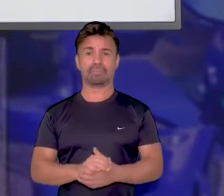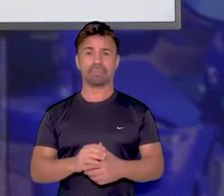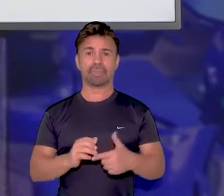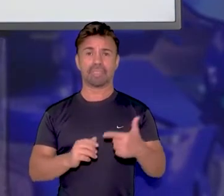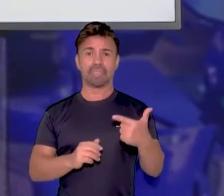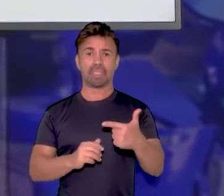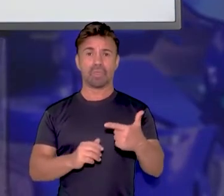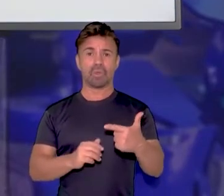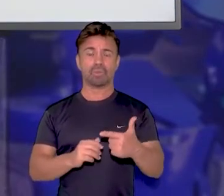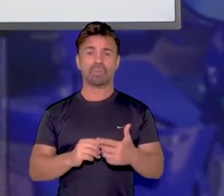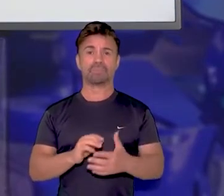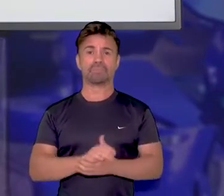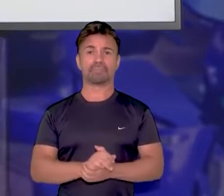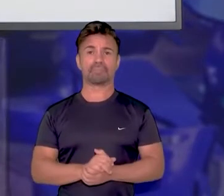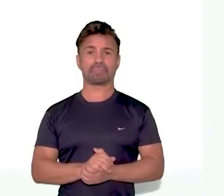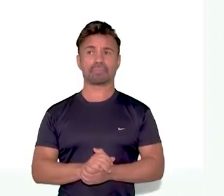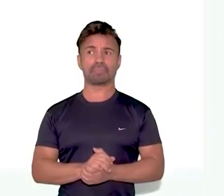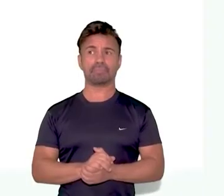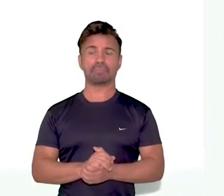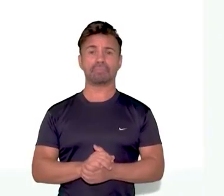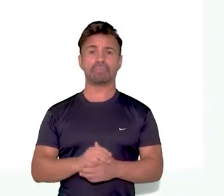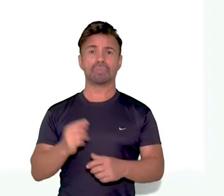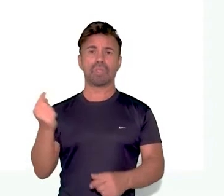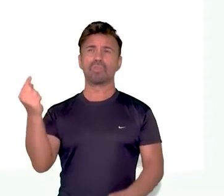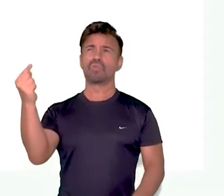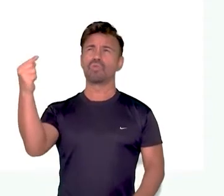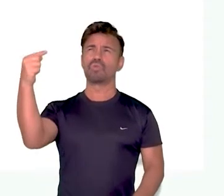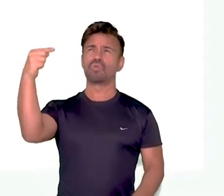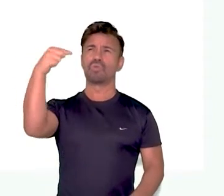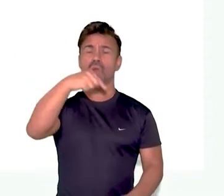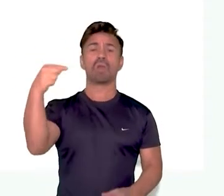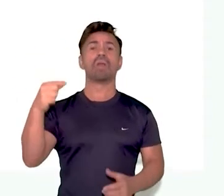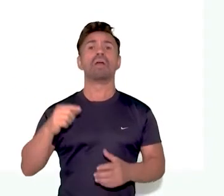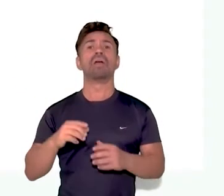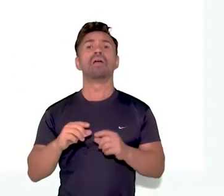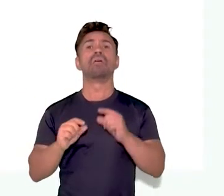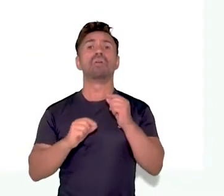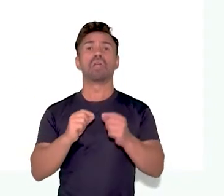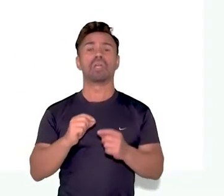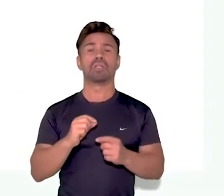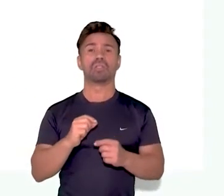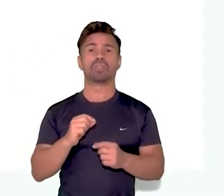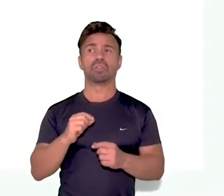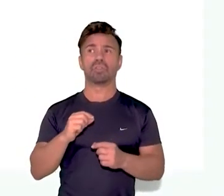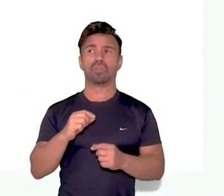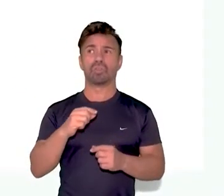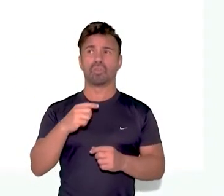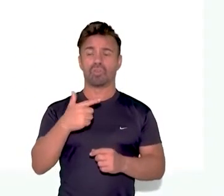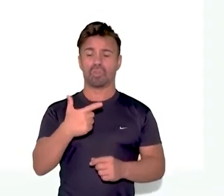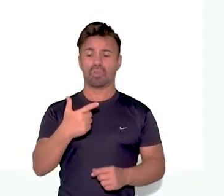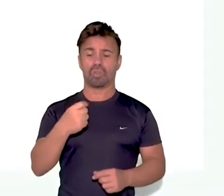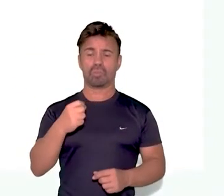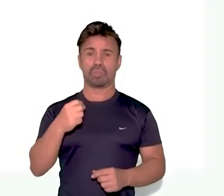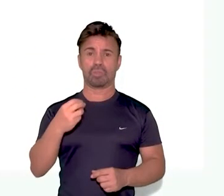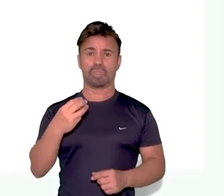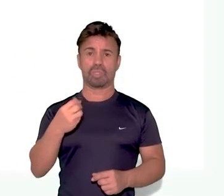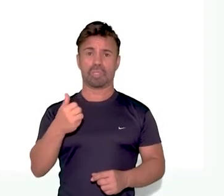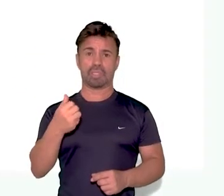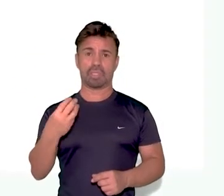a segunda questão diz que um asteroide batizado de 2013tv